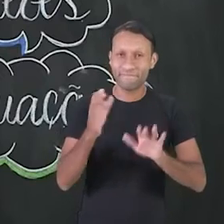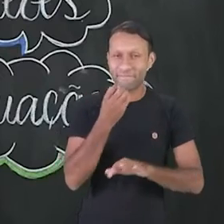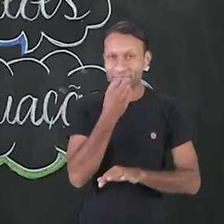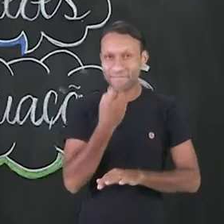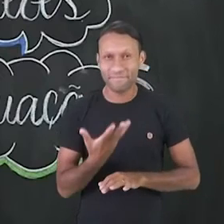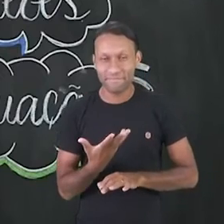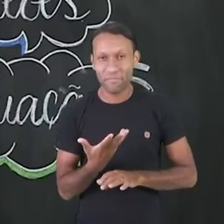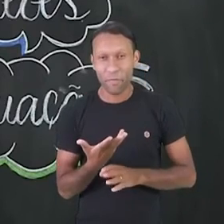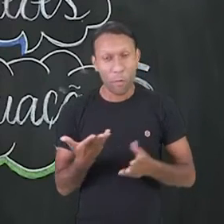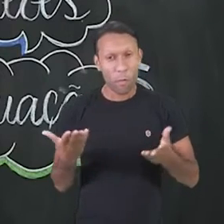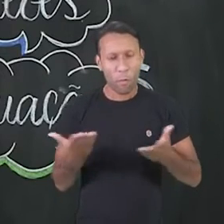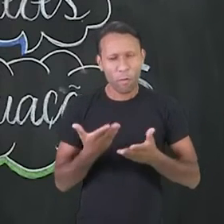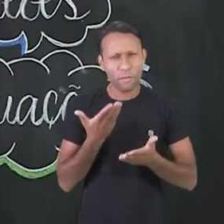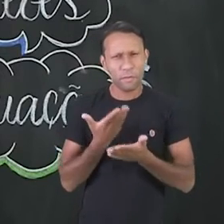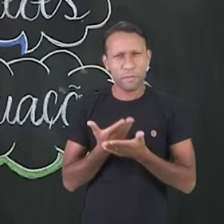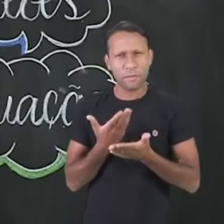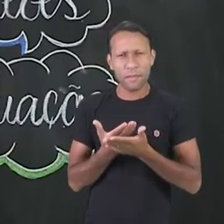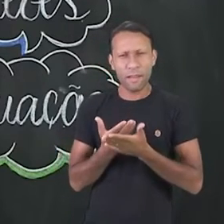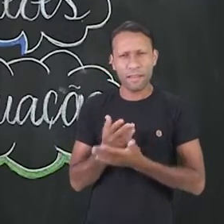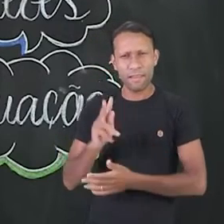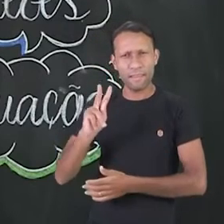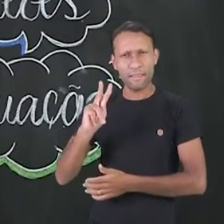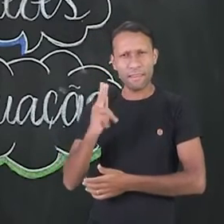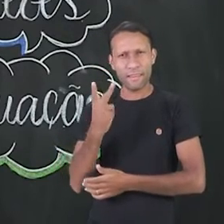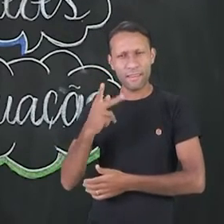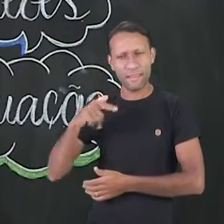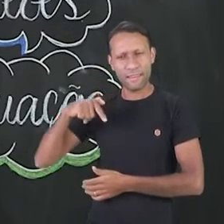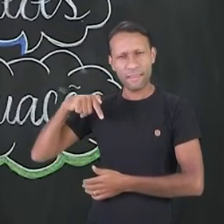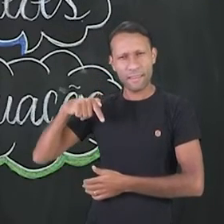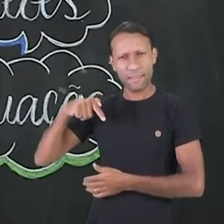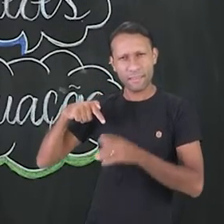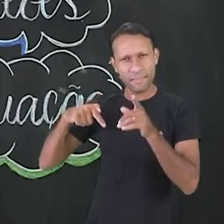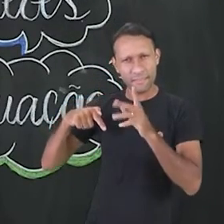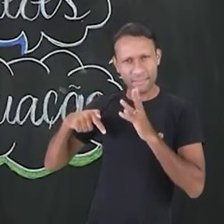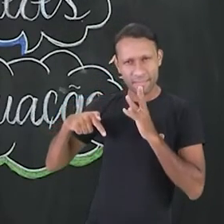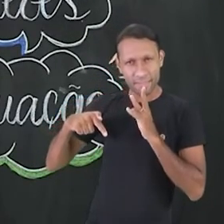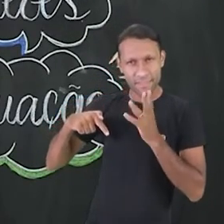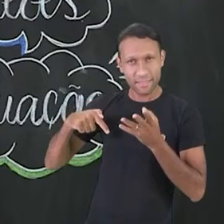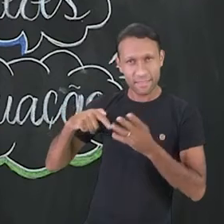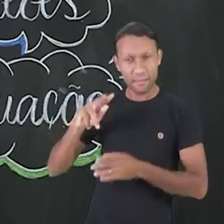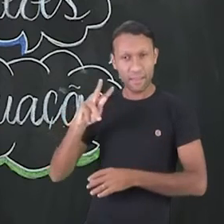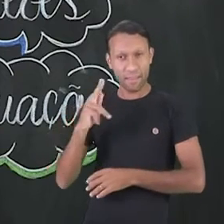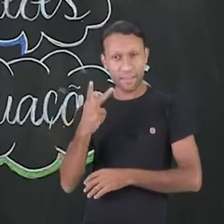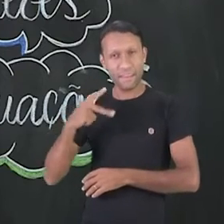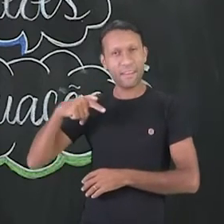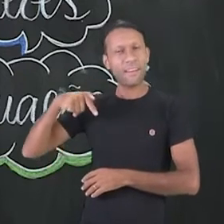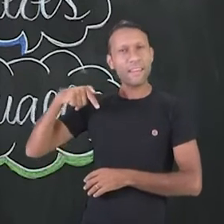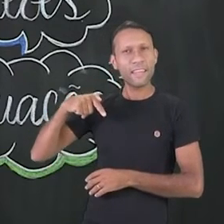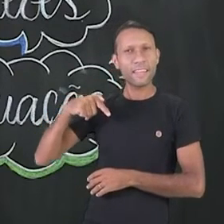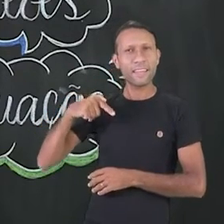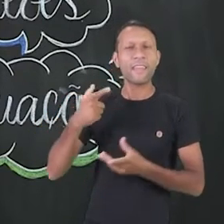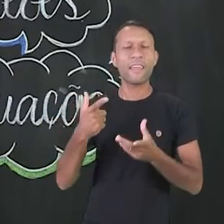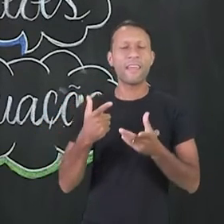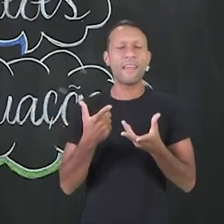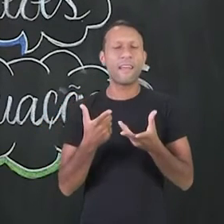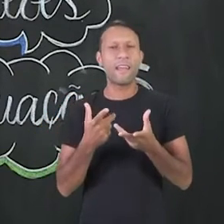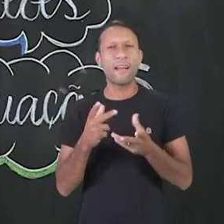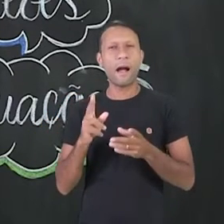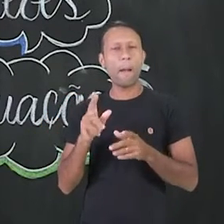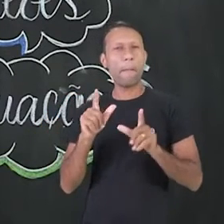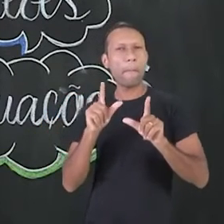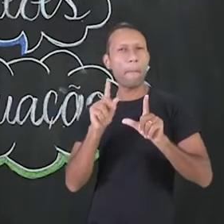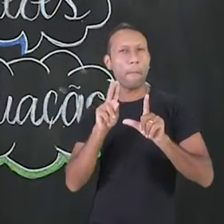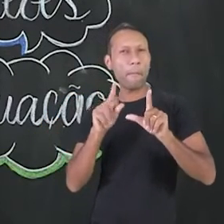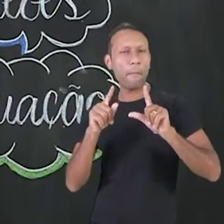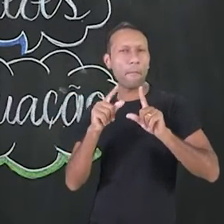Olá, tudo bem? A aula de hoje é sobre HQ. Já ouviu falar sobre isso? HQ é a sigla que a gente utiliza para falar